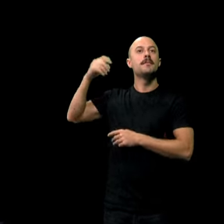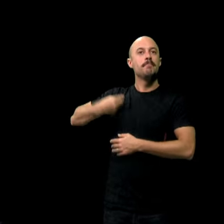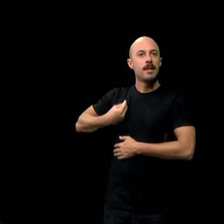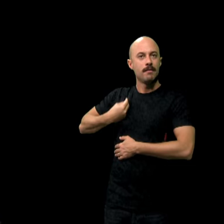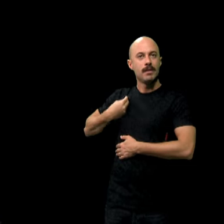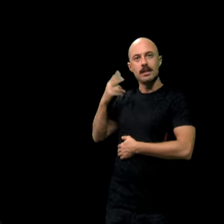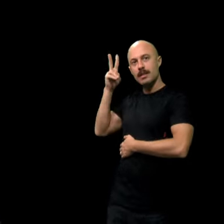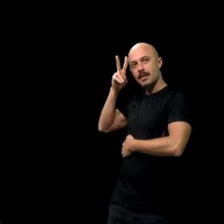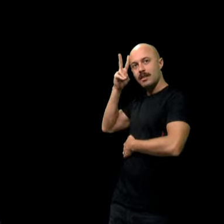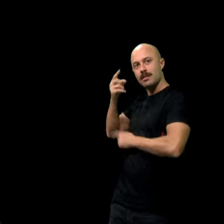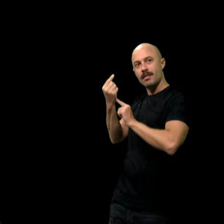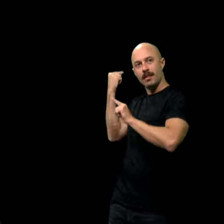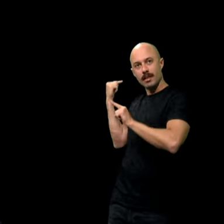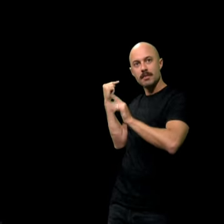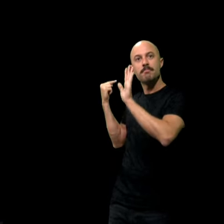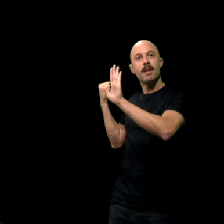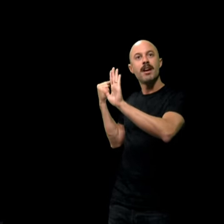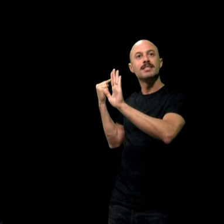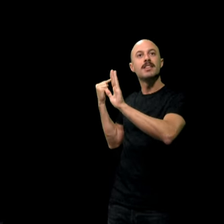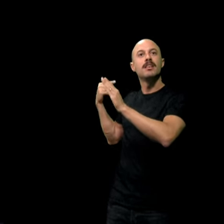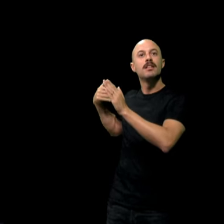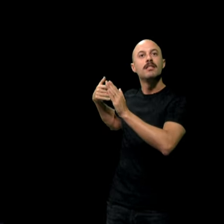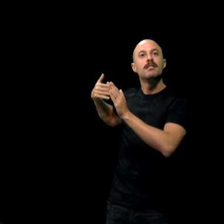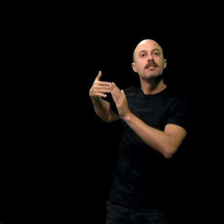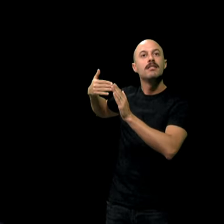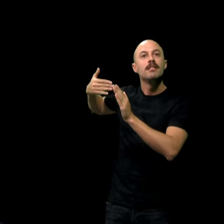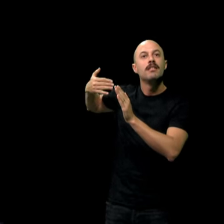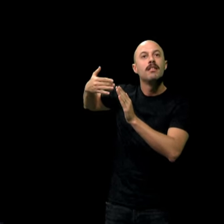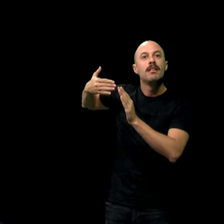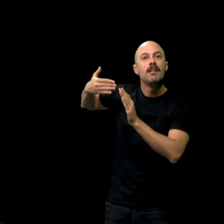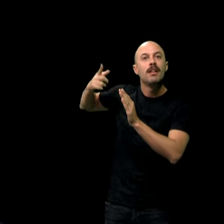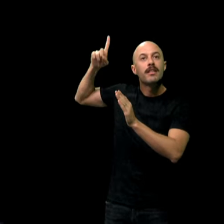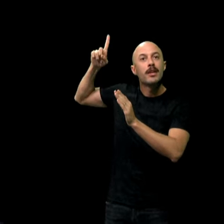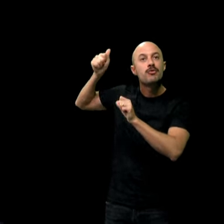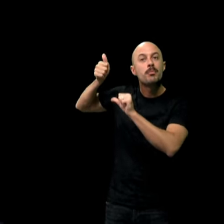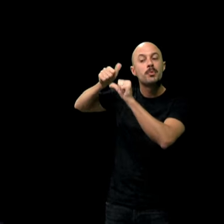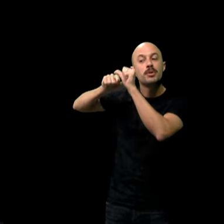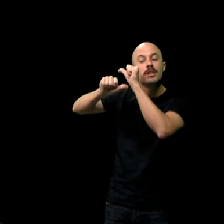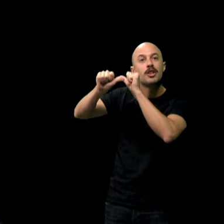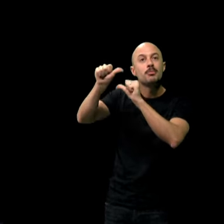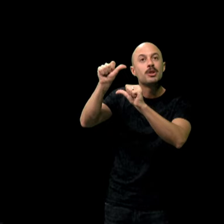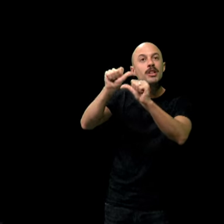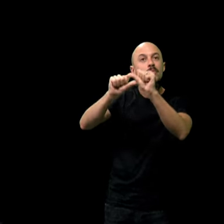Deus foi vender roupa de moda de elite.